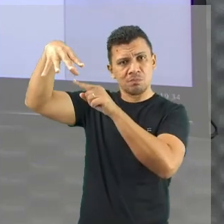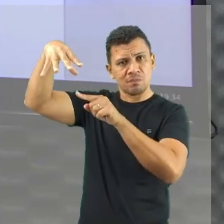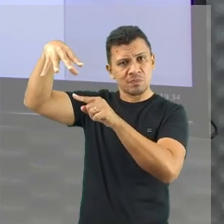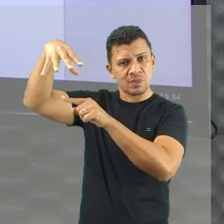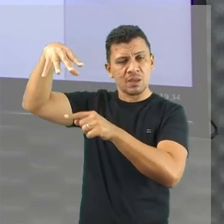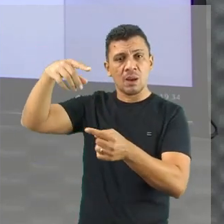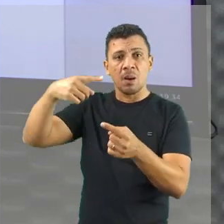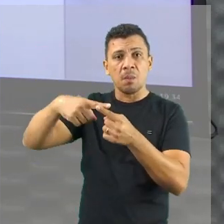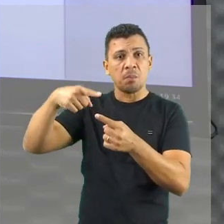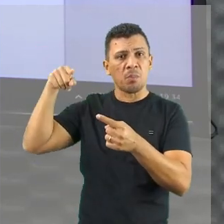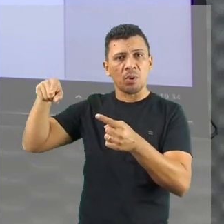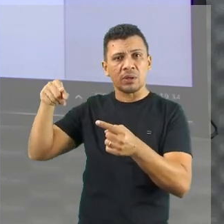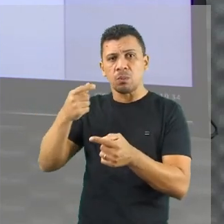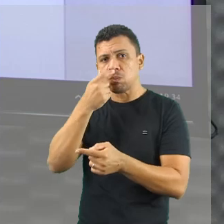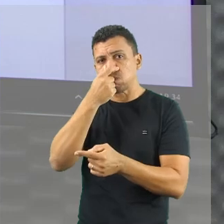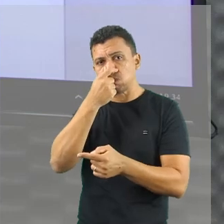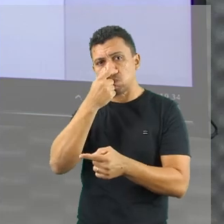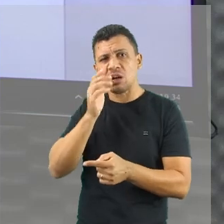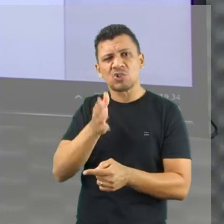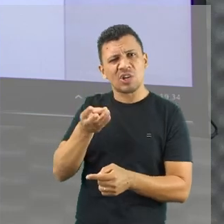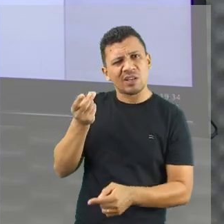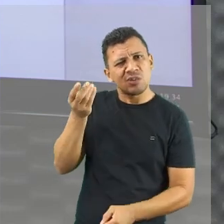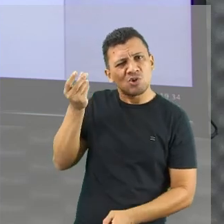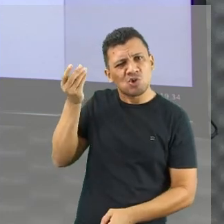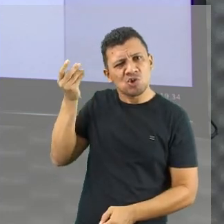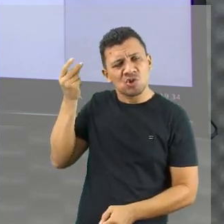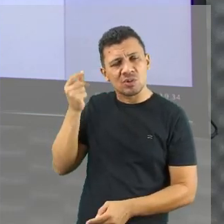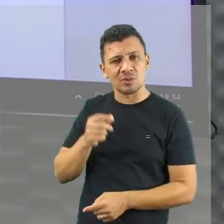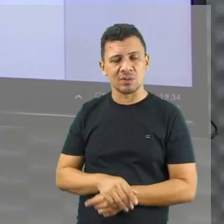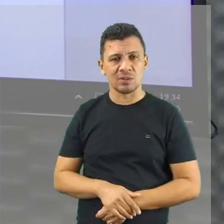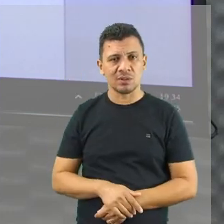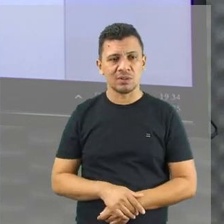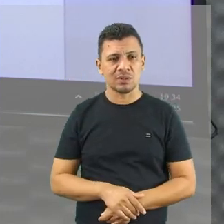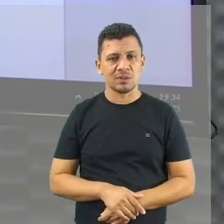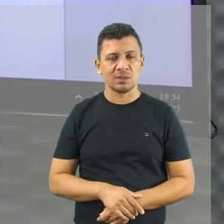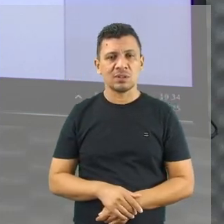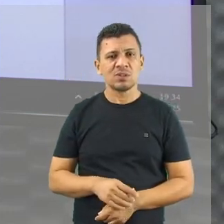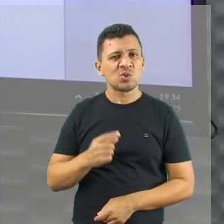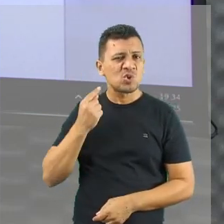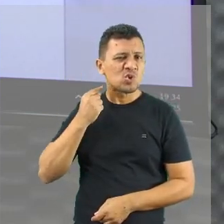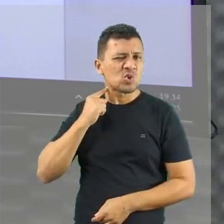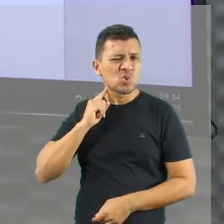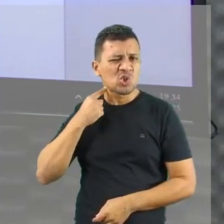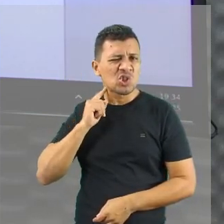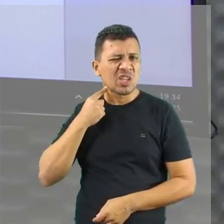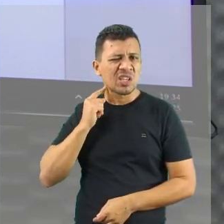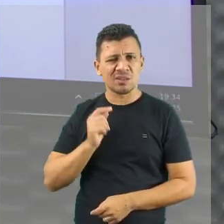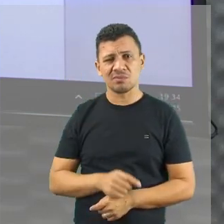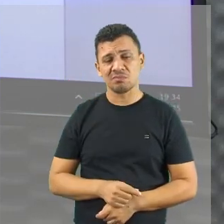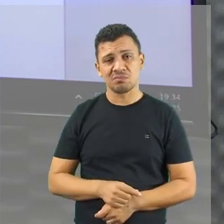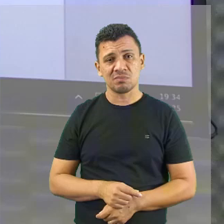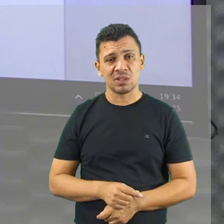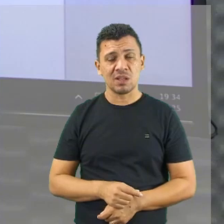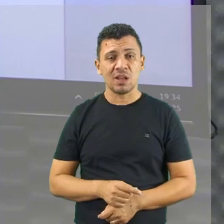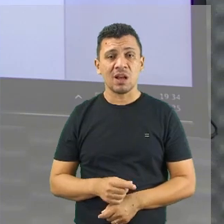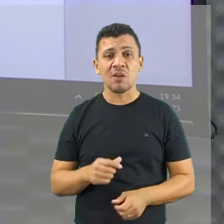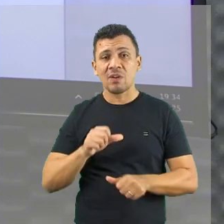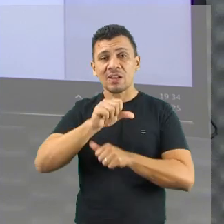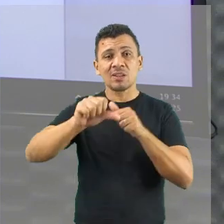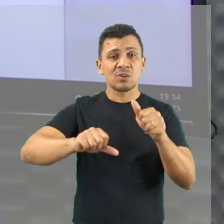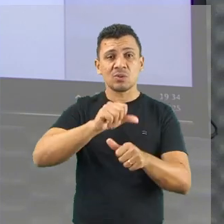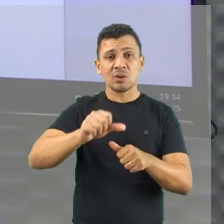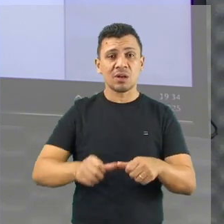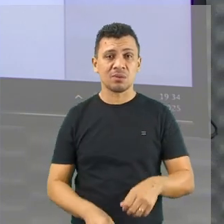ocupava muito espaço, ele já era antigo, ele acumulava sujeira, por algum motivo. Aí tu resolve trocar e